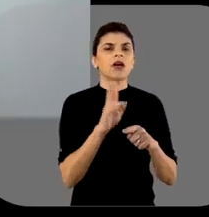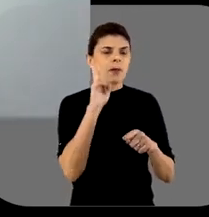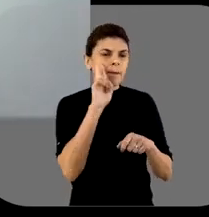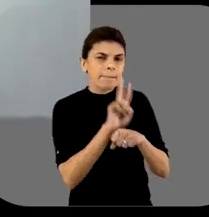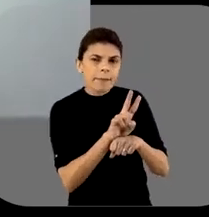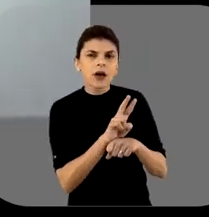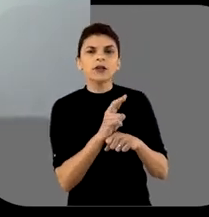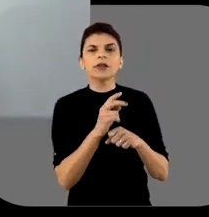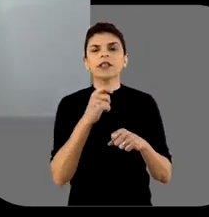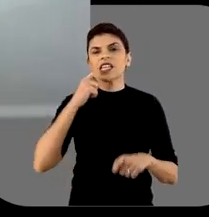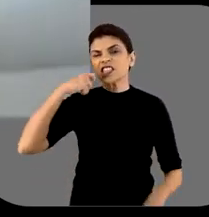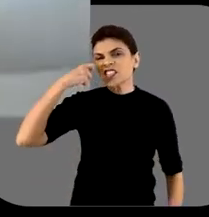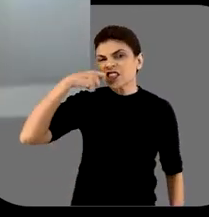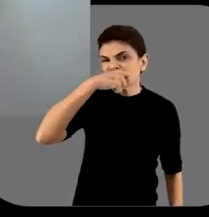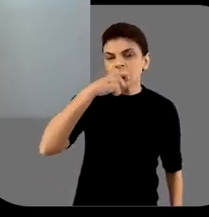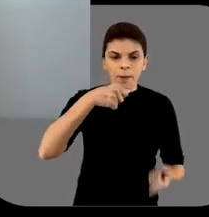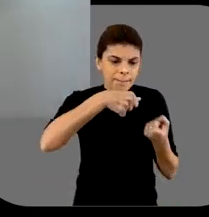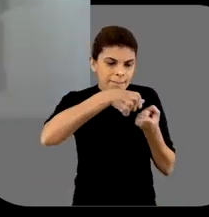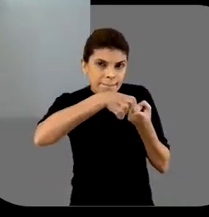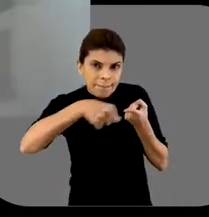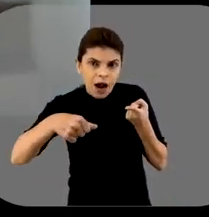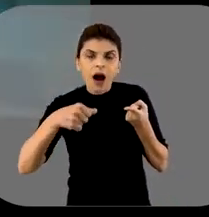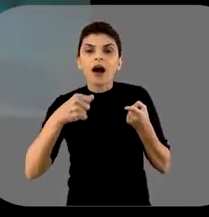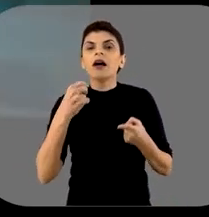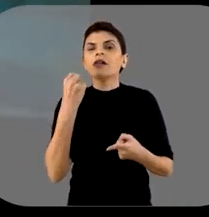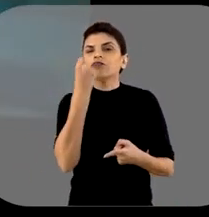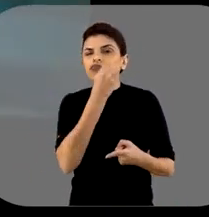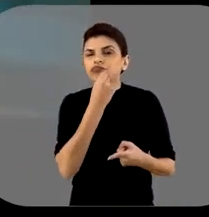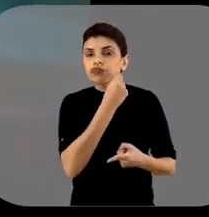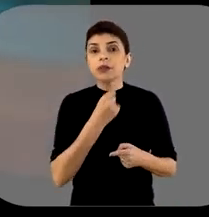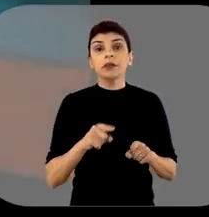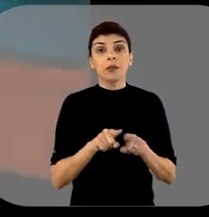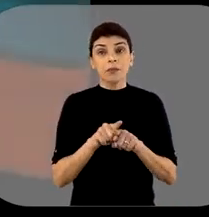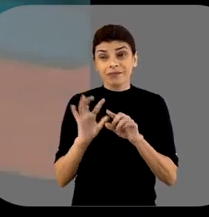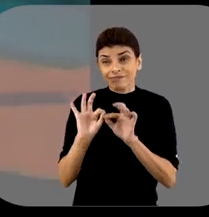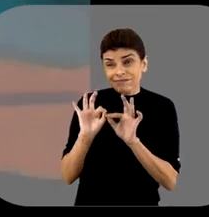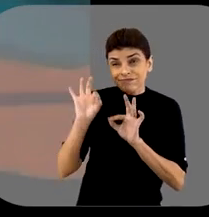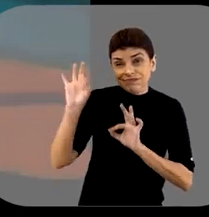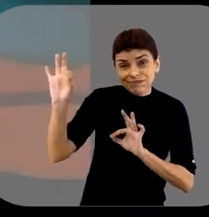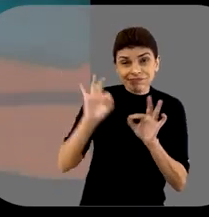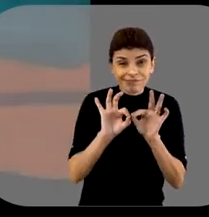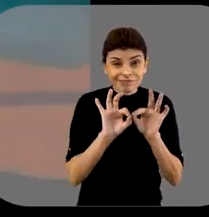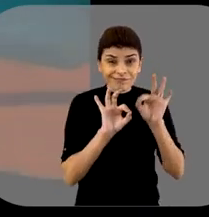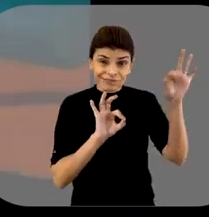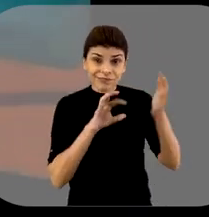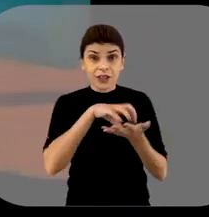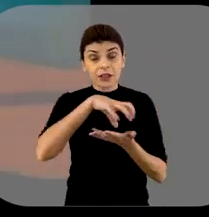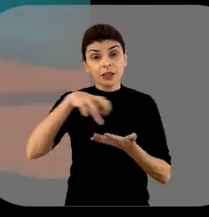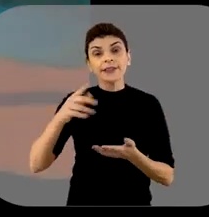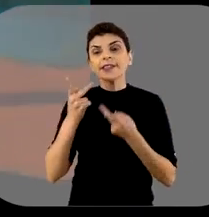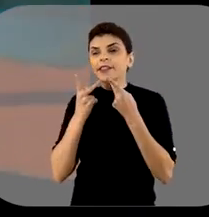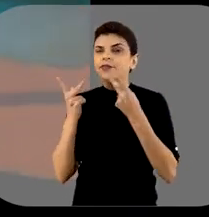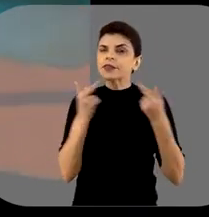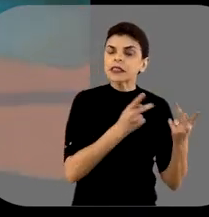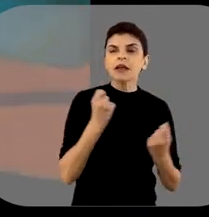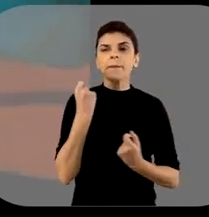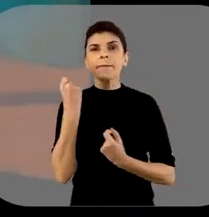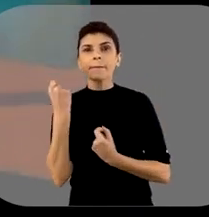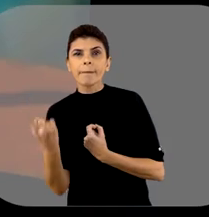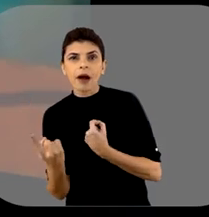sufusionada, damos pasta, escova e aplicação de flúor. Nas aldeias mais distantes, a gente faz uma visita